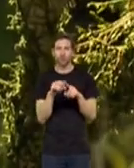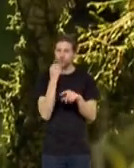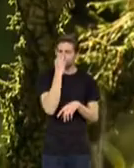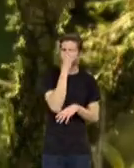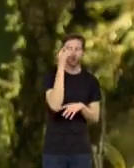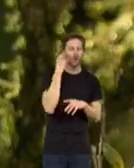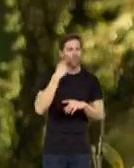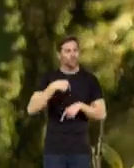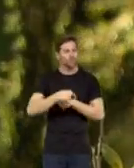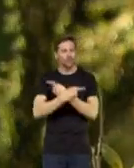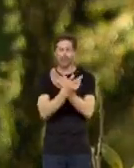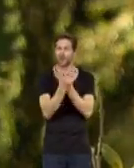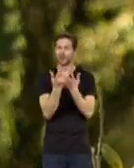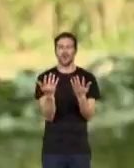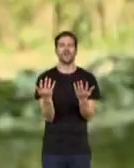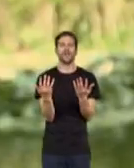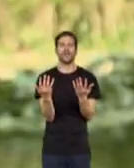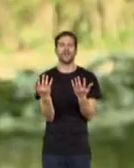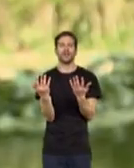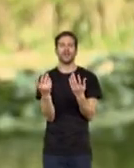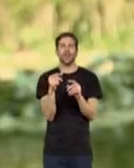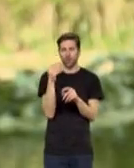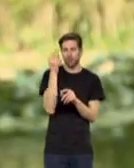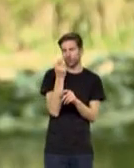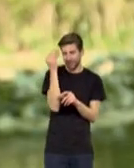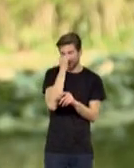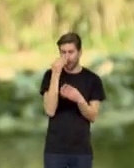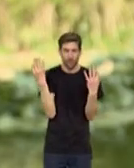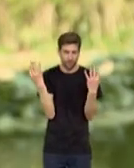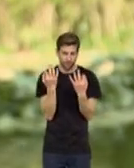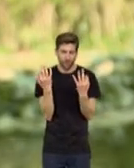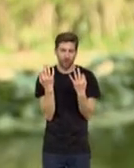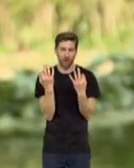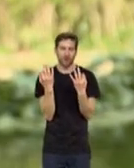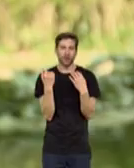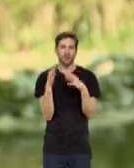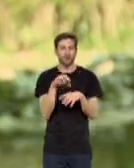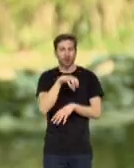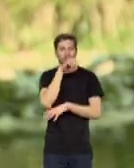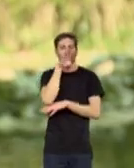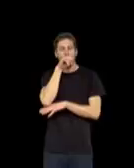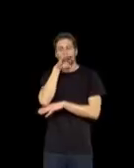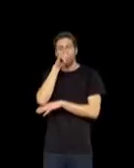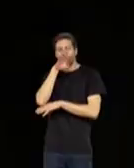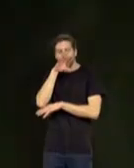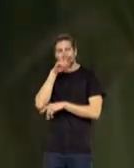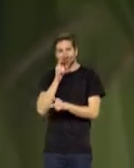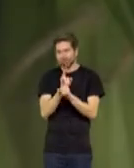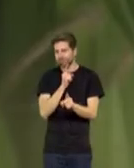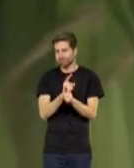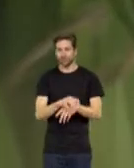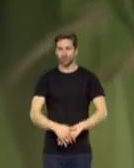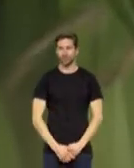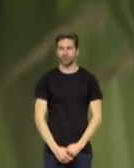natureza também de uma forma que, sendo mais artificializada, não deixa de manifestar o seu esplendor.